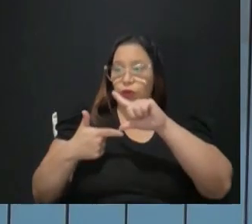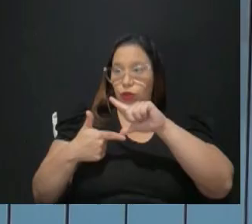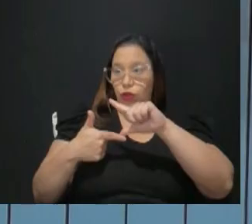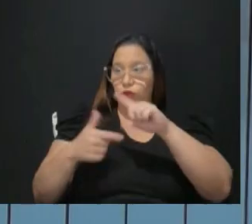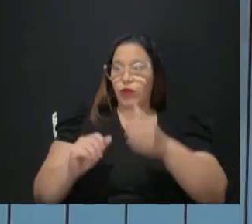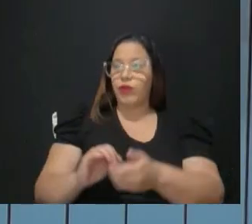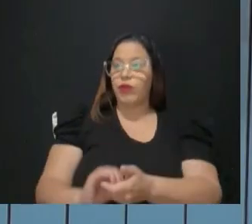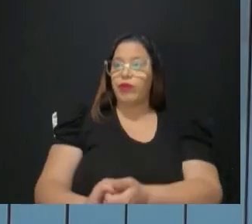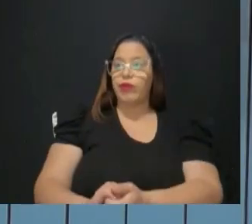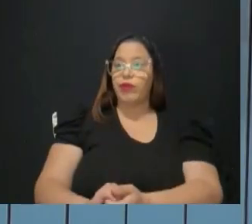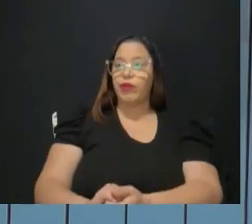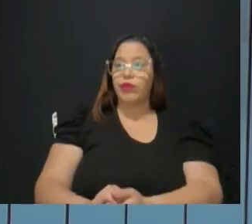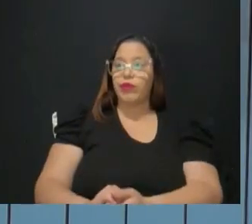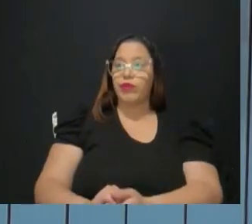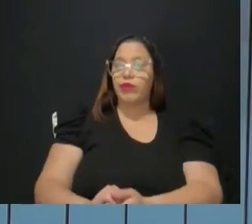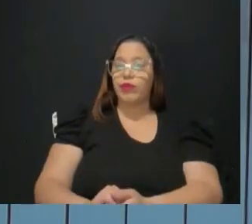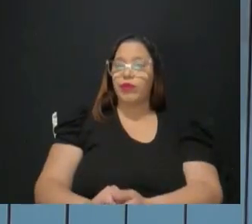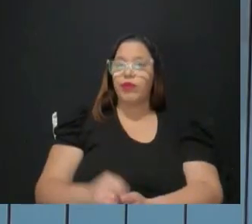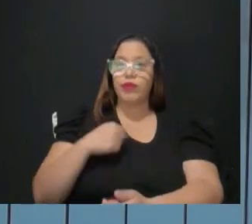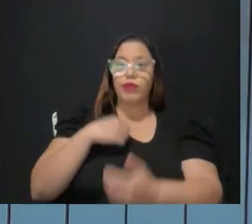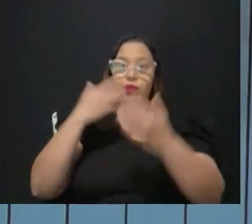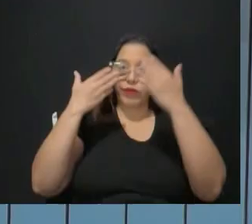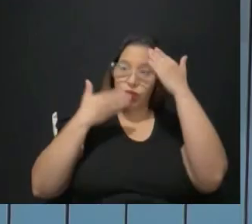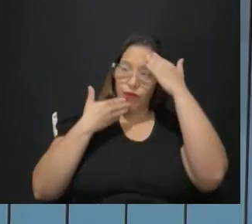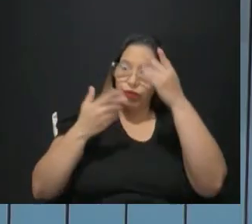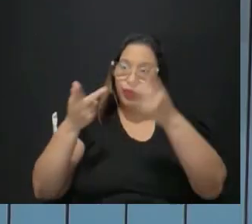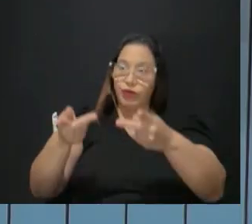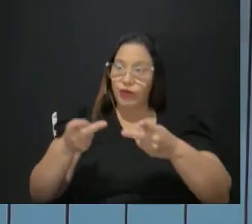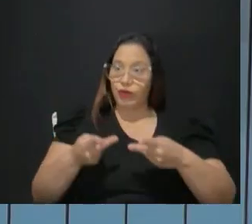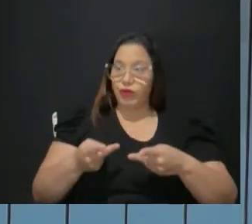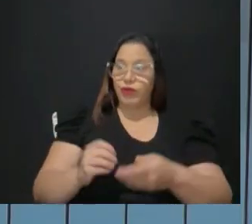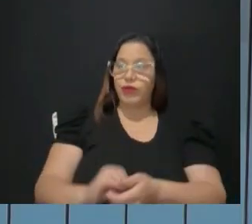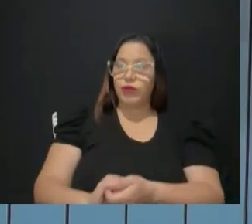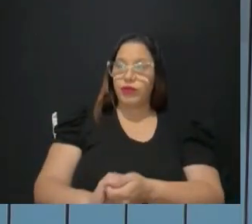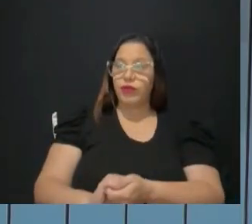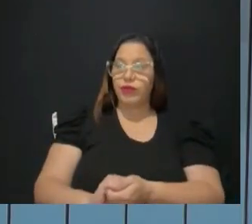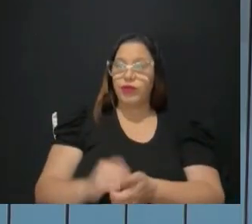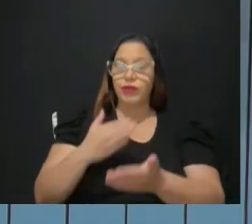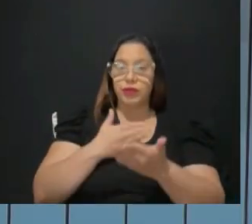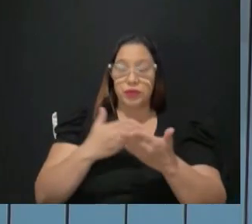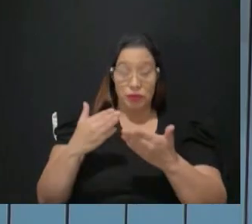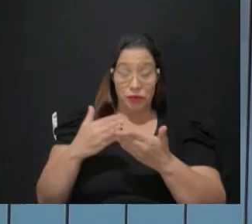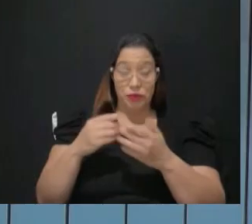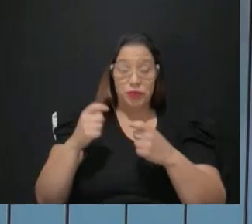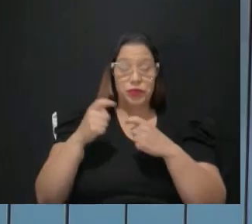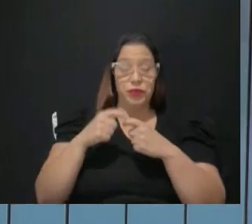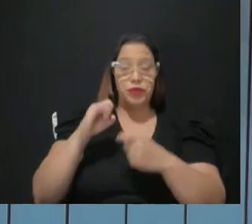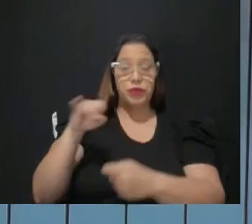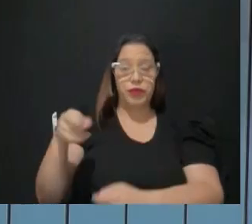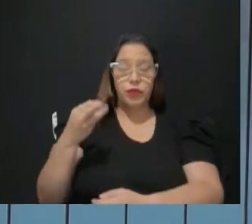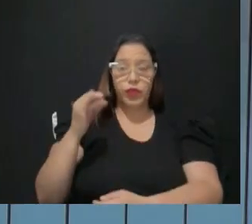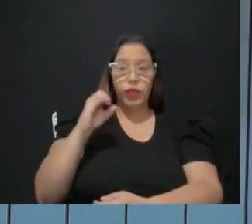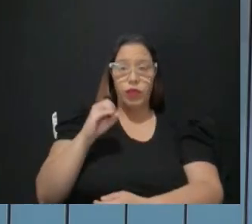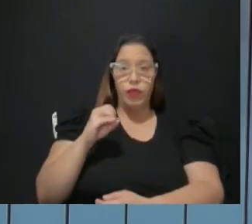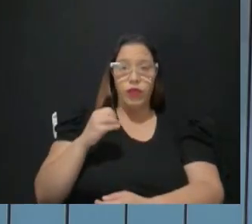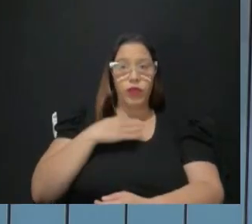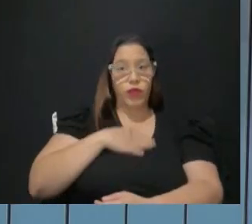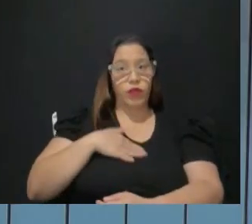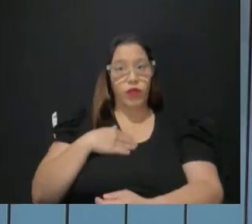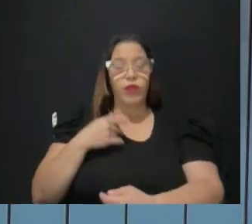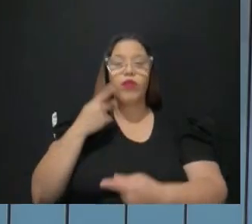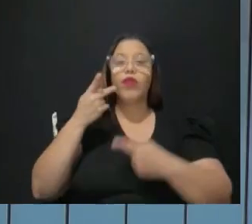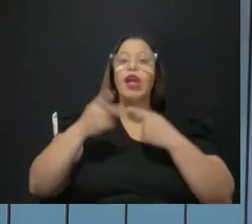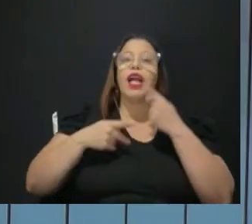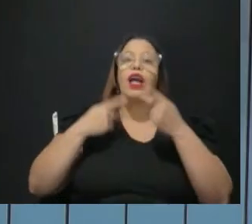quadro. Eu que agradeço o convite. Para a gente começar, né, doutor João, eu gostaria que o senhor falasse